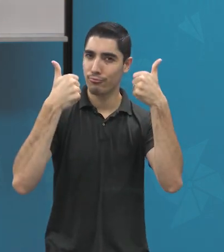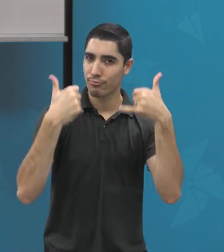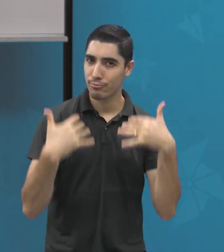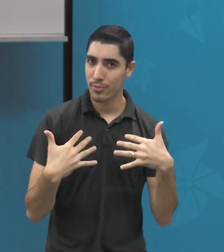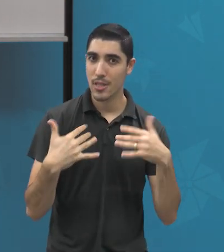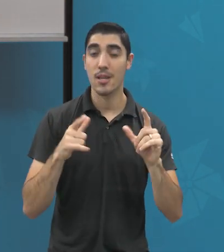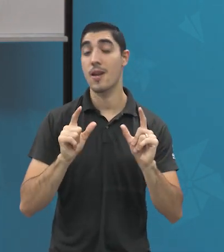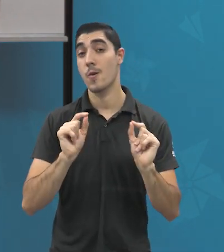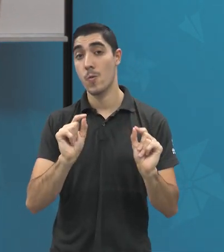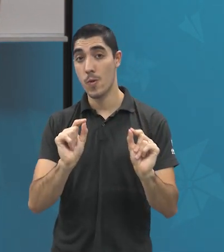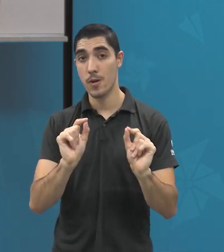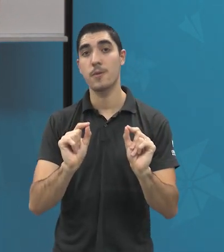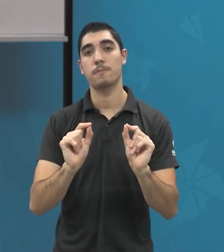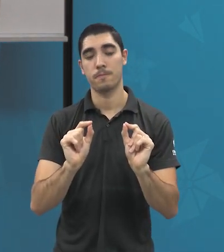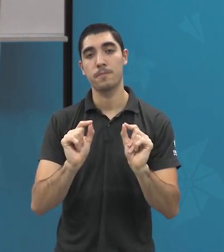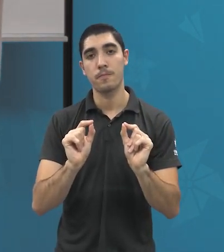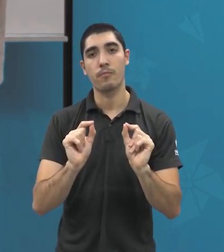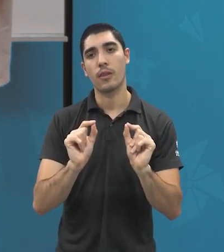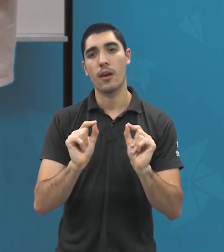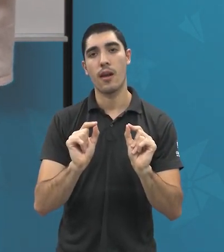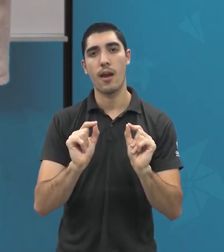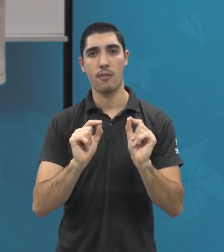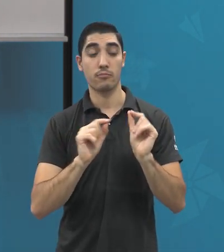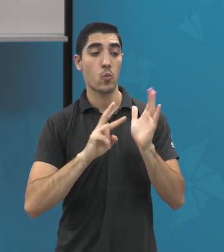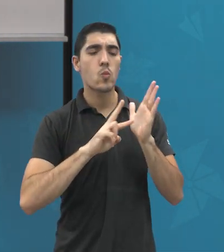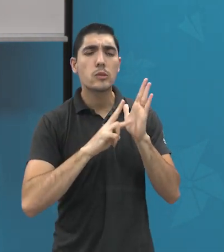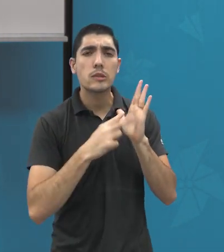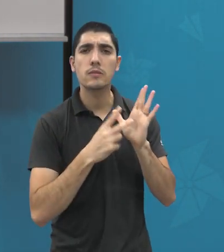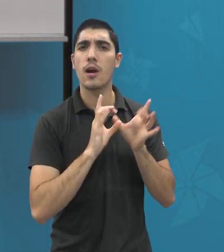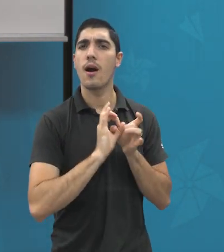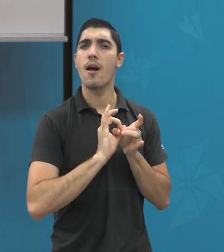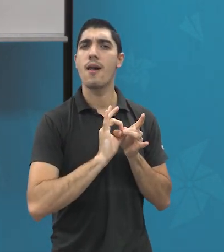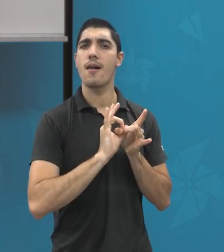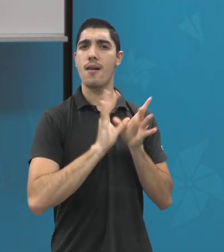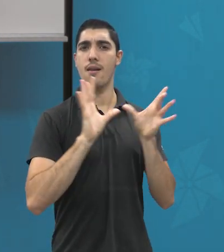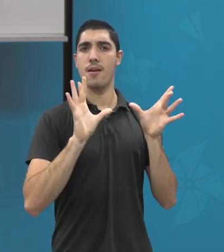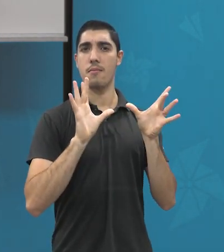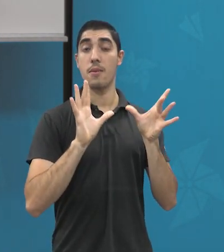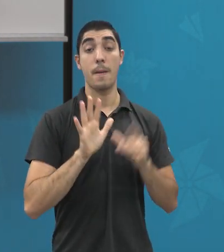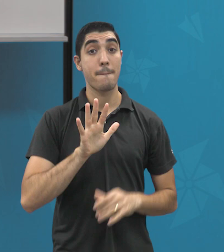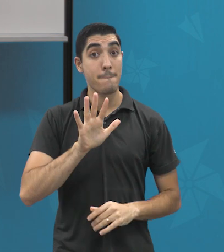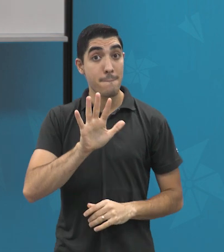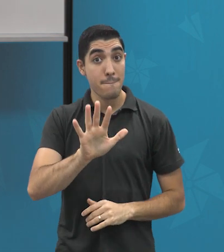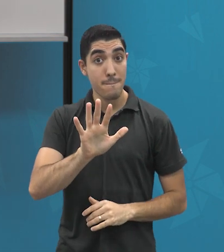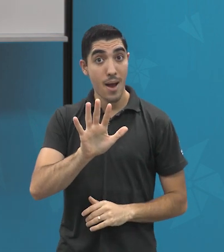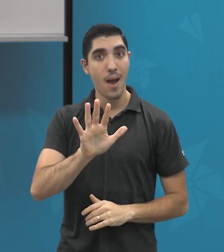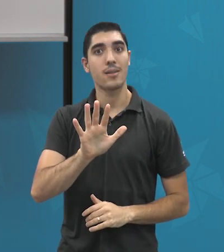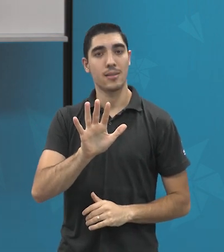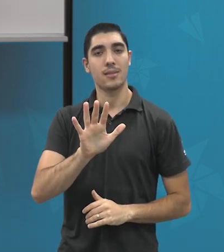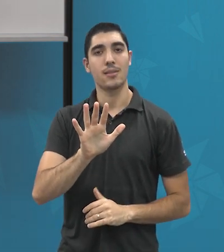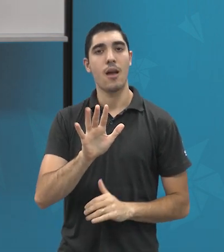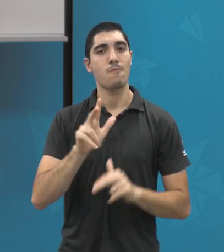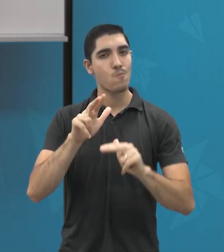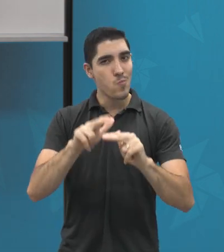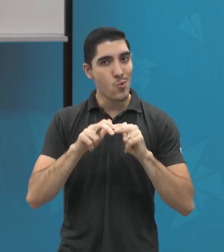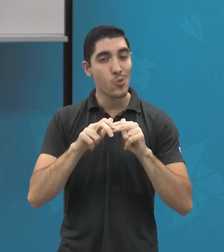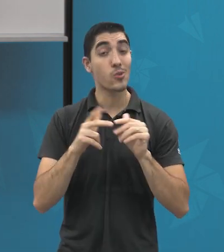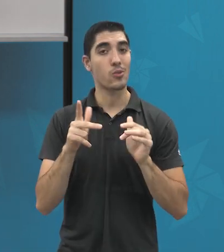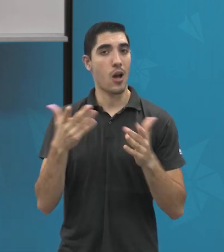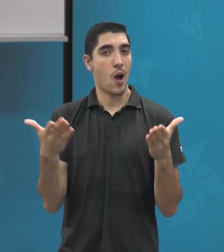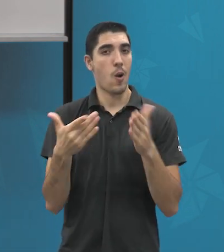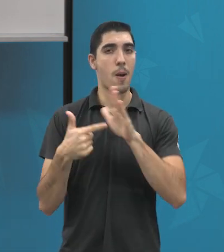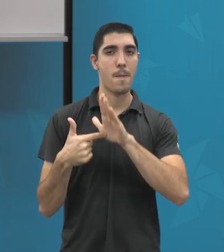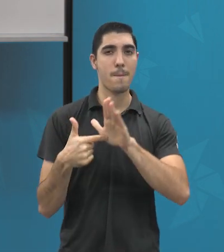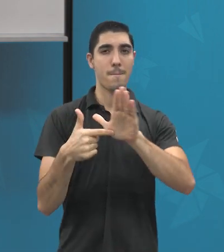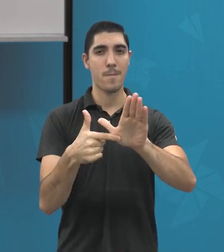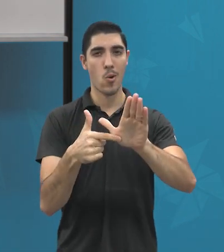tema da liberdade, mas vou fazer isso a partir dessa perspectiva que a gente chama